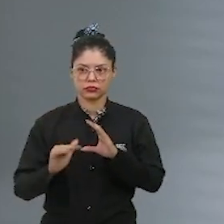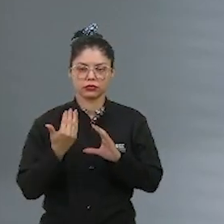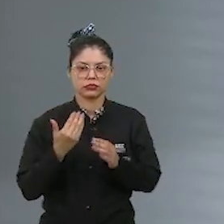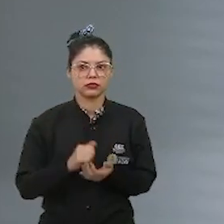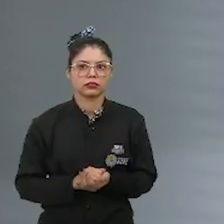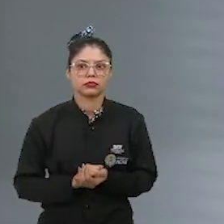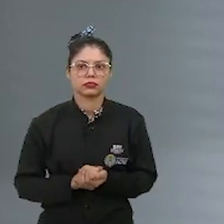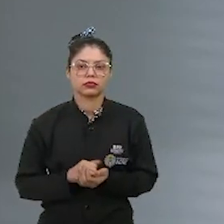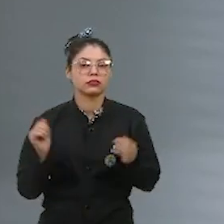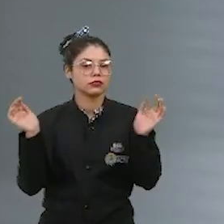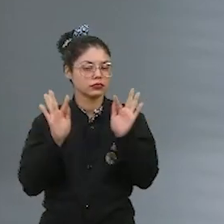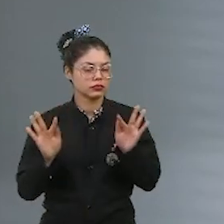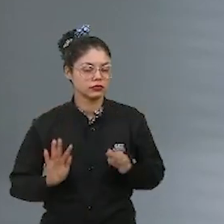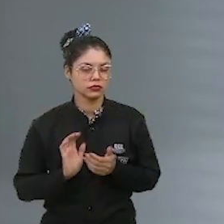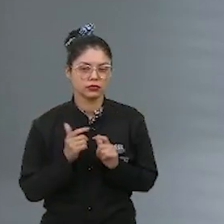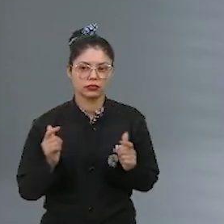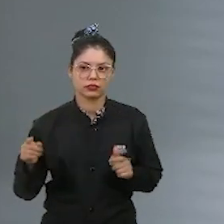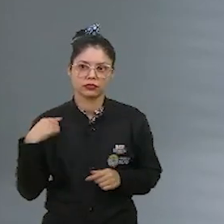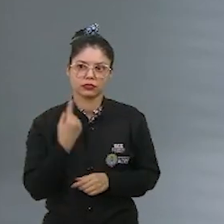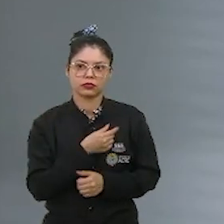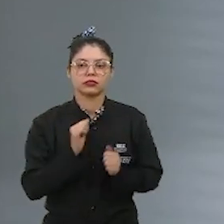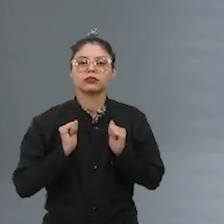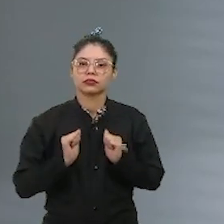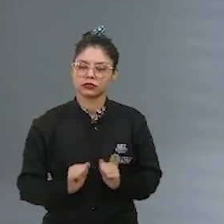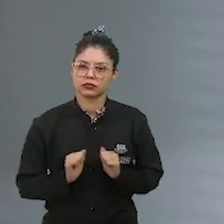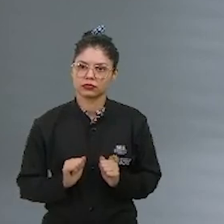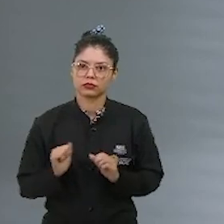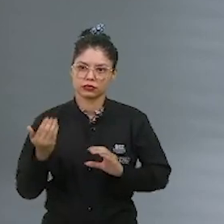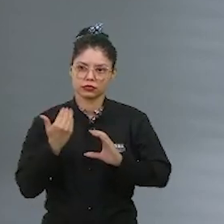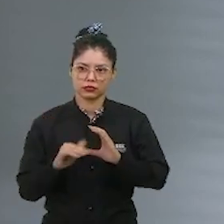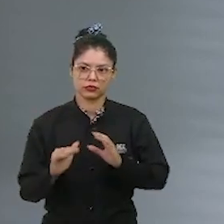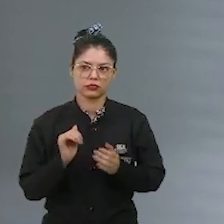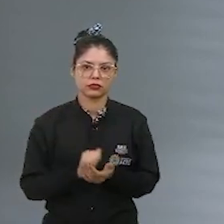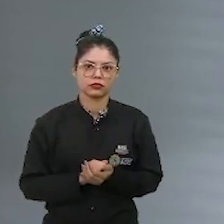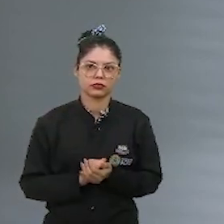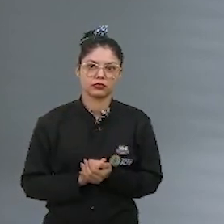ser com uma alegria muito grande poder corrigir, enviar para você